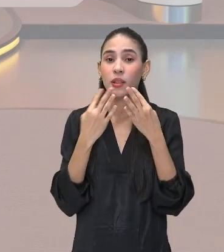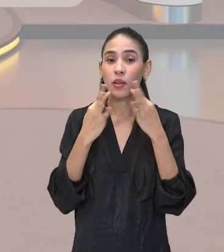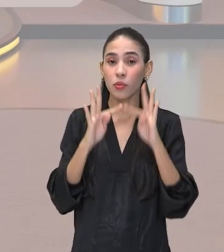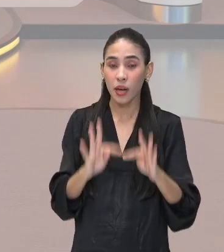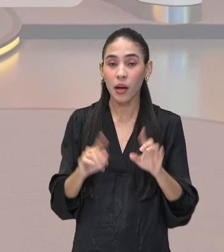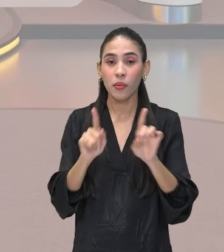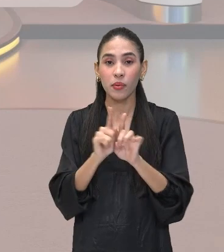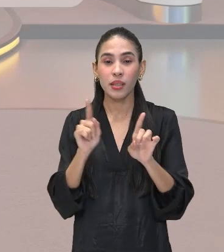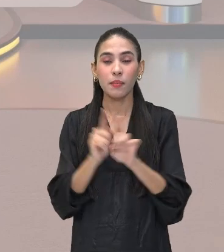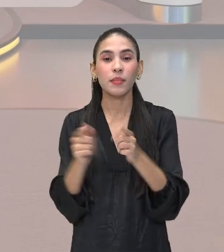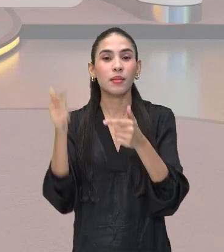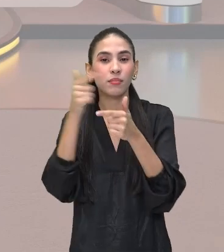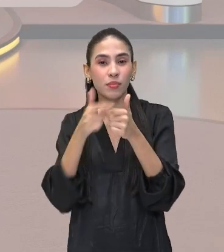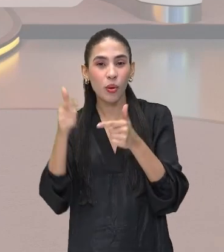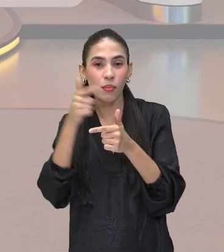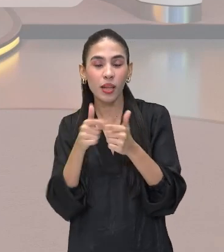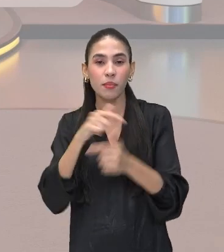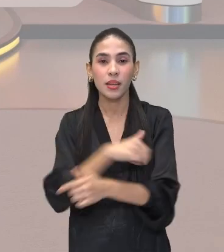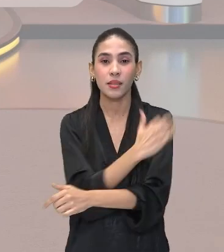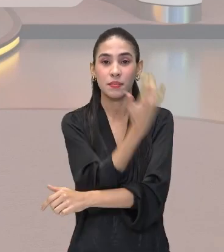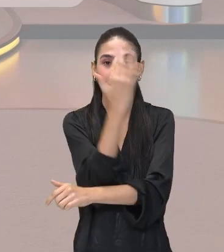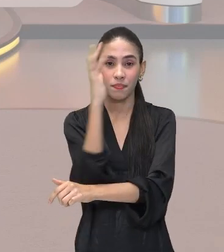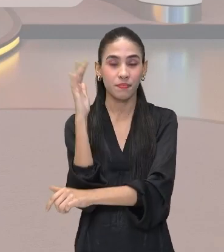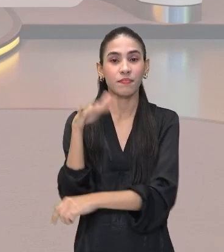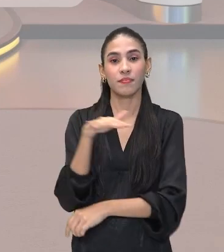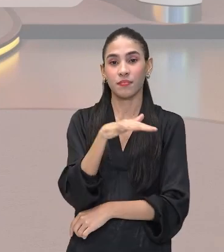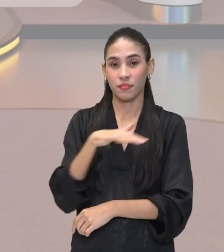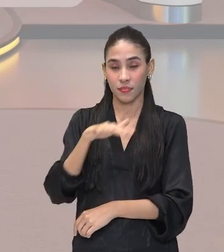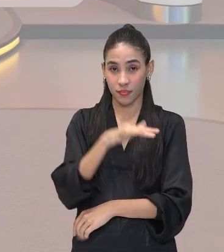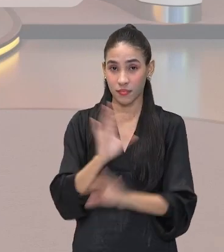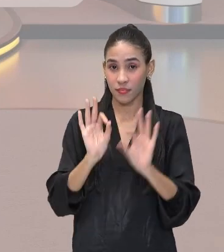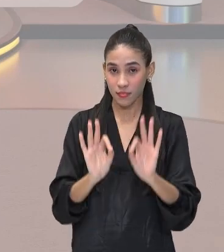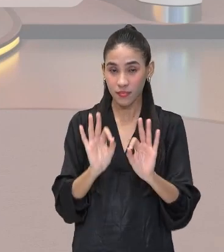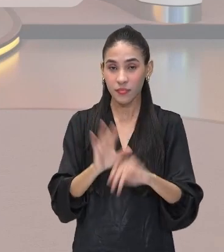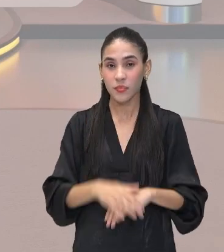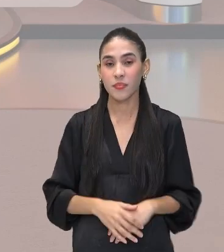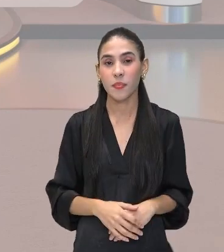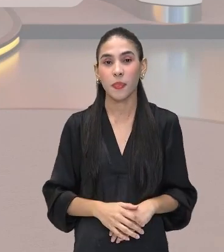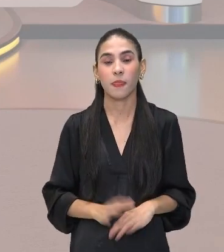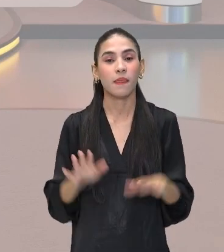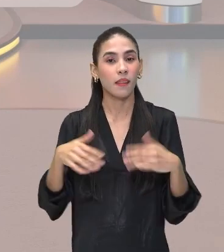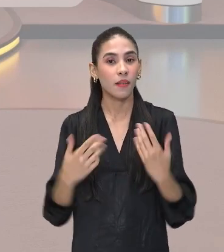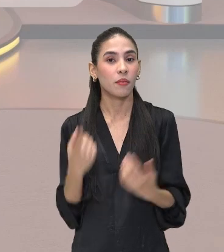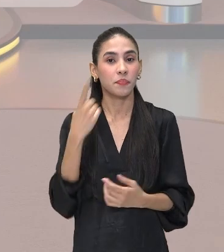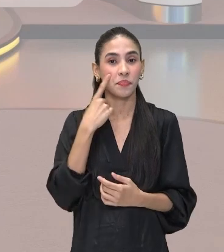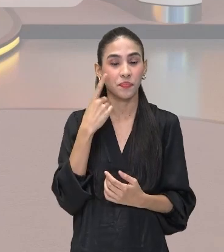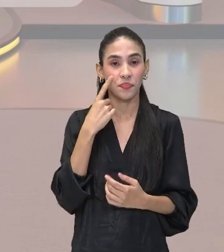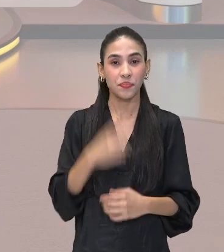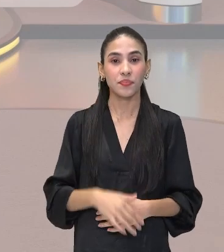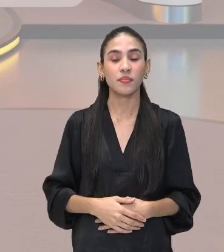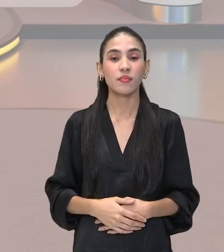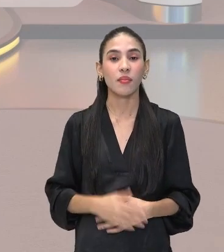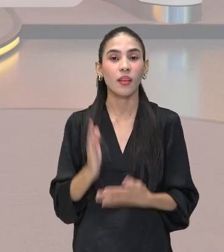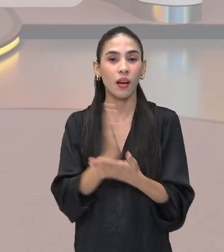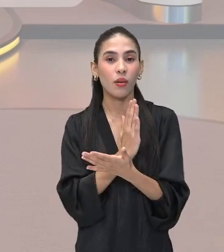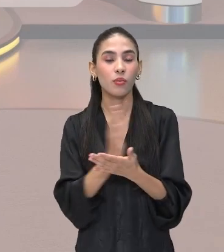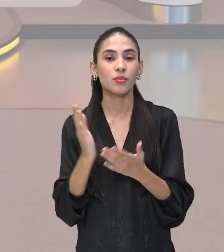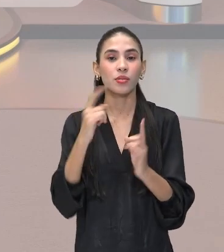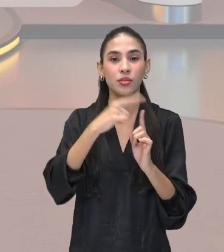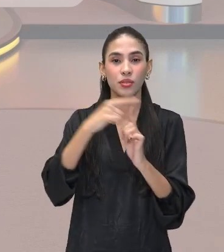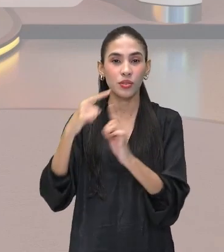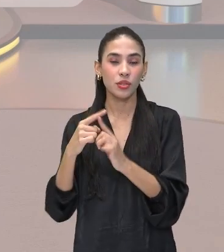também os danos ambientais, certo? Então, nós vamos verificar, né, algumas